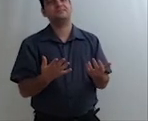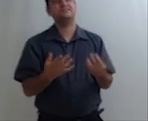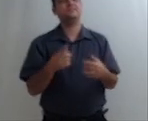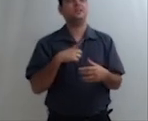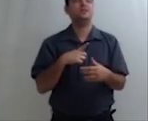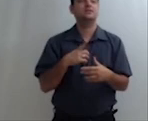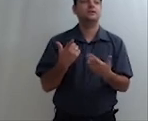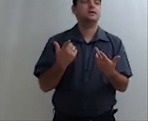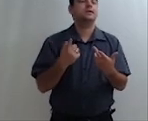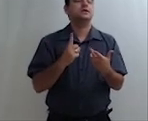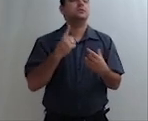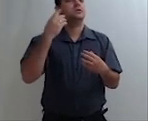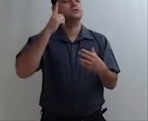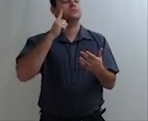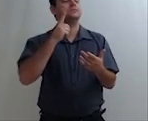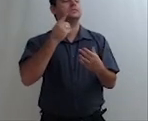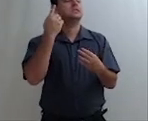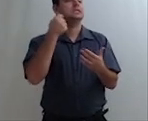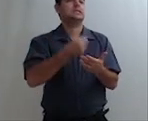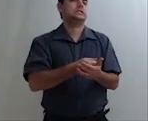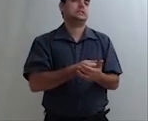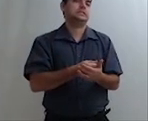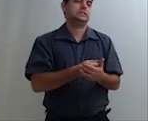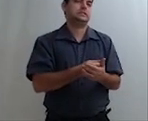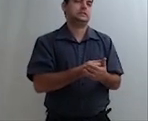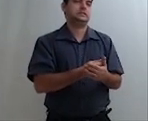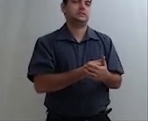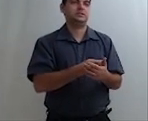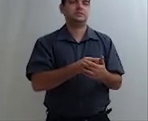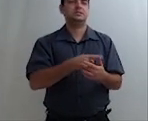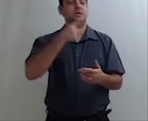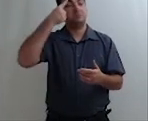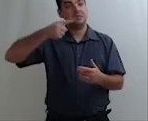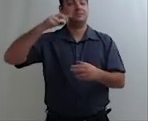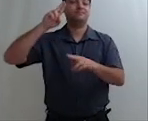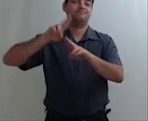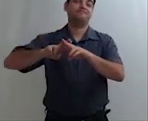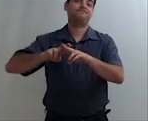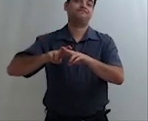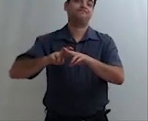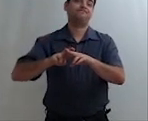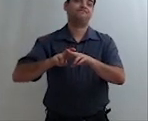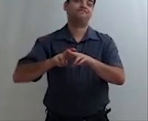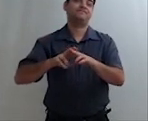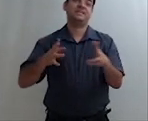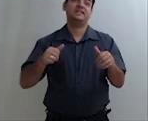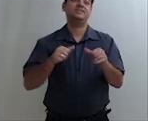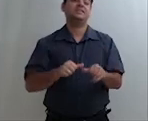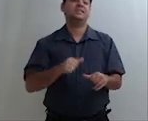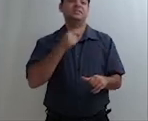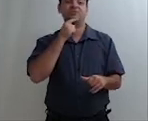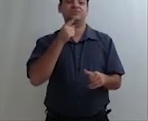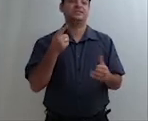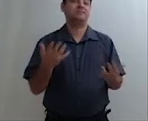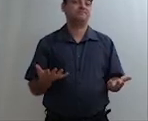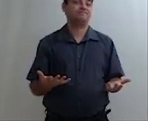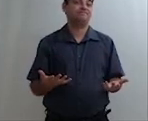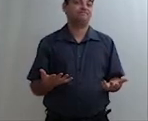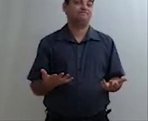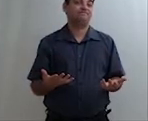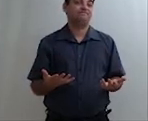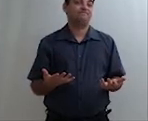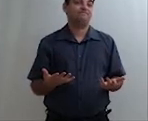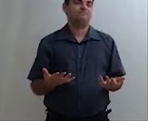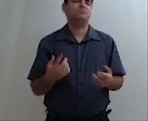sentença condenatória e o avanço excelências com a seguinte pergunta mas por qu Por que então é tão